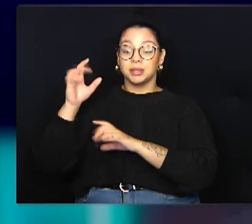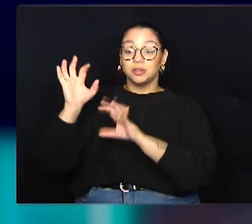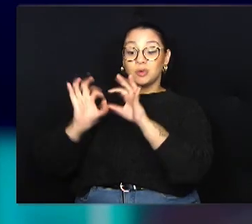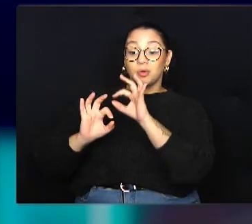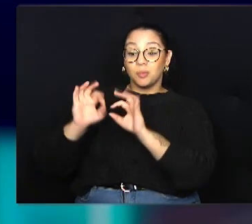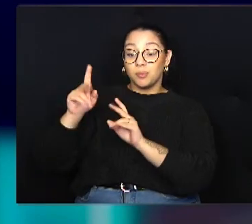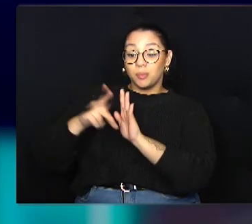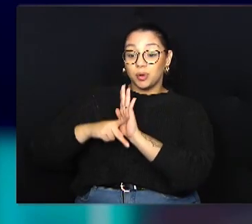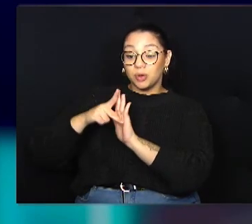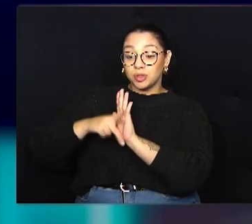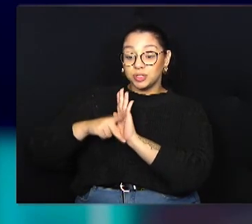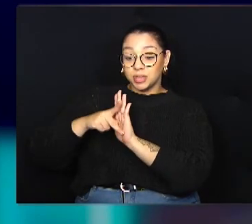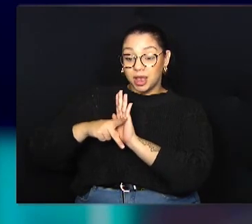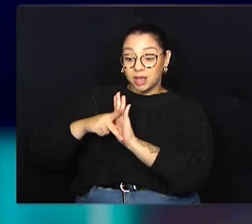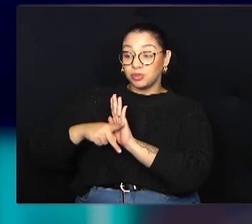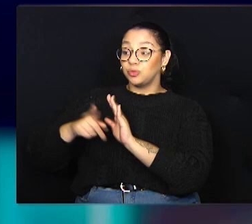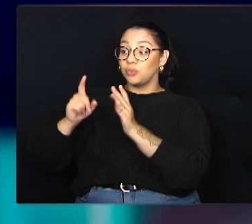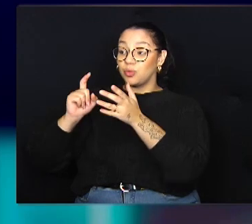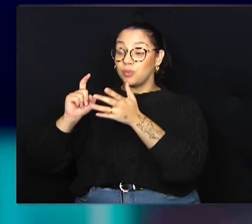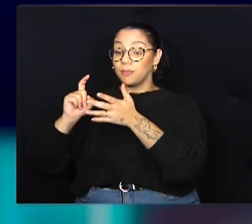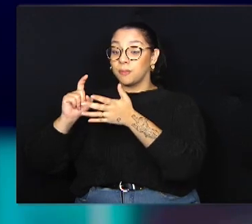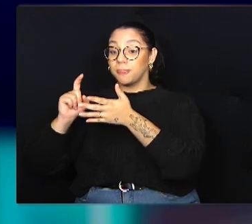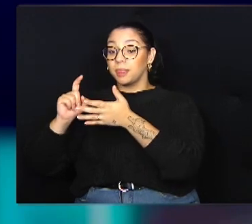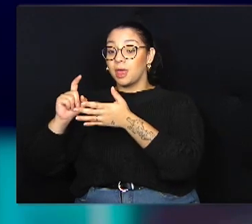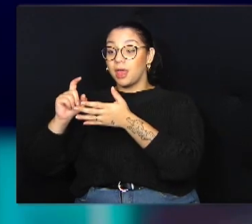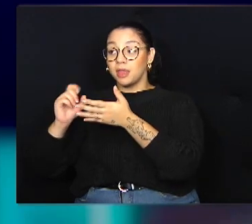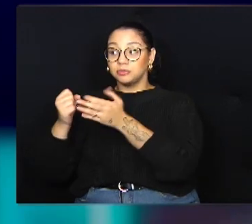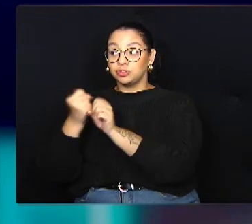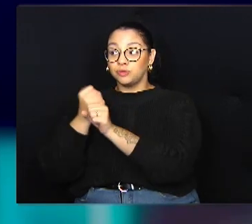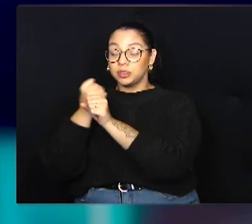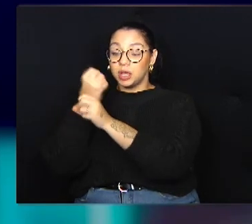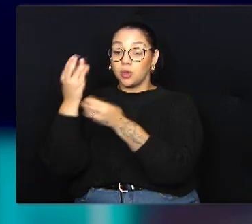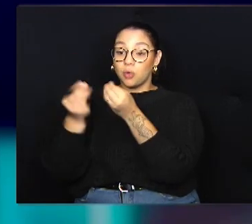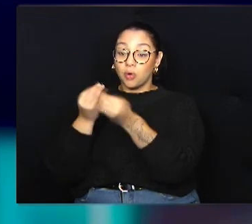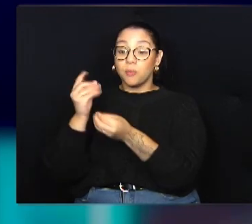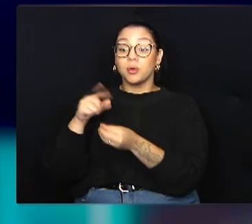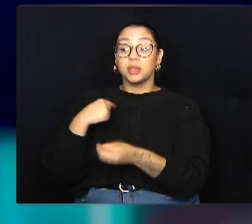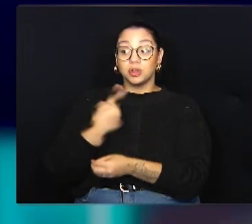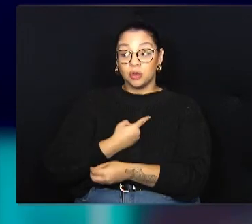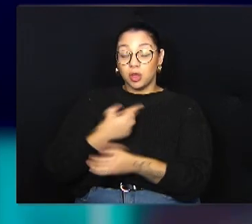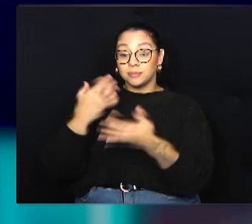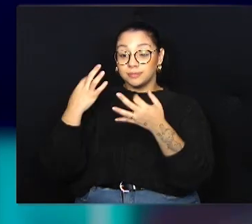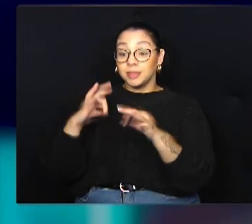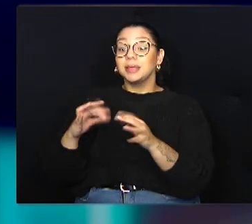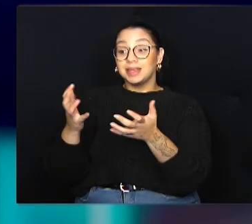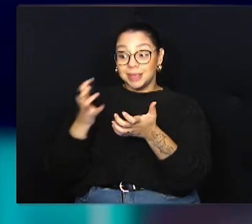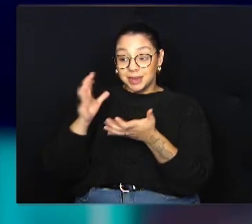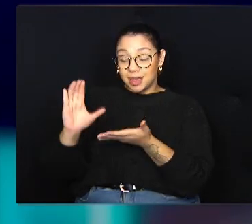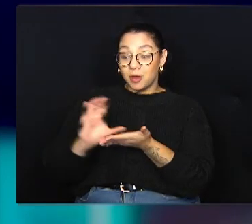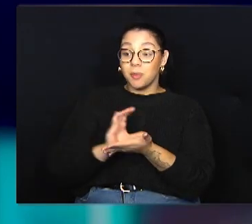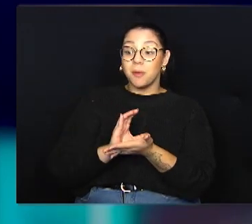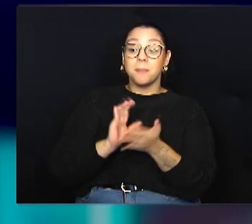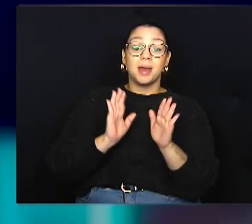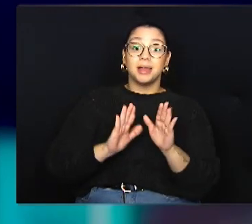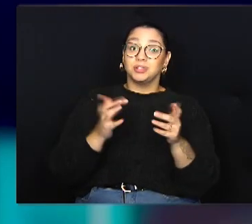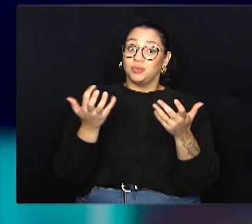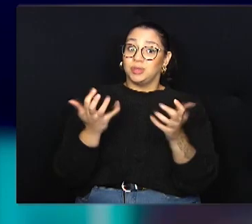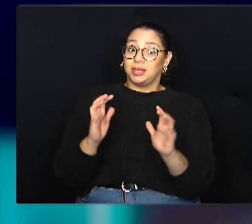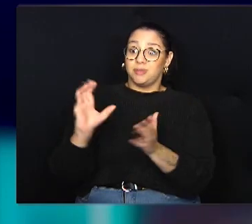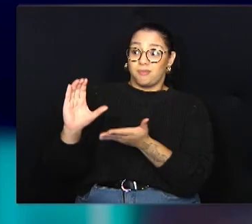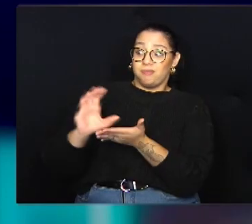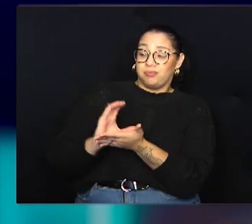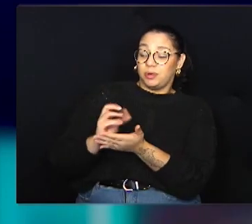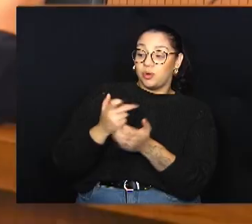muito transparente com os vereadores, porque a gente queria receber recurso, mas não queria receber recurso que a gente